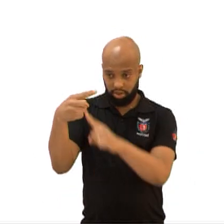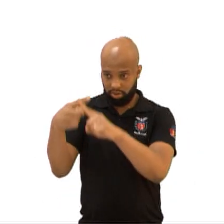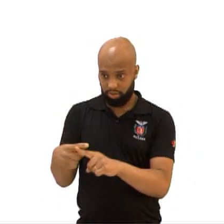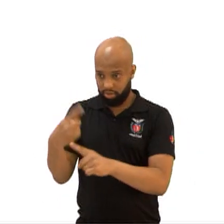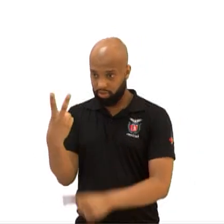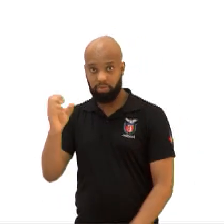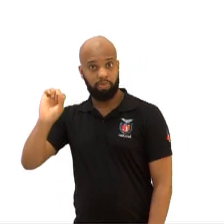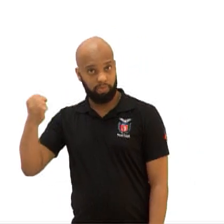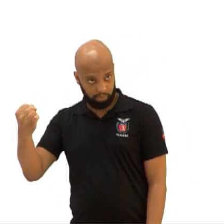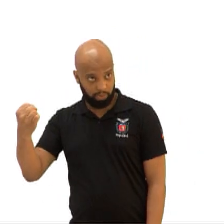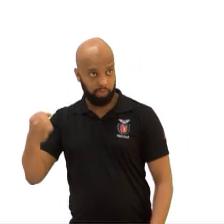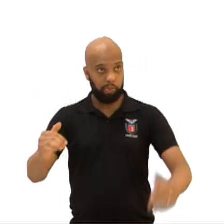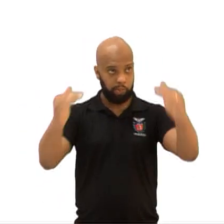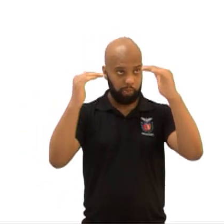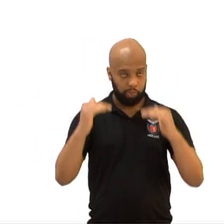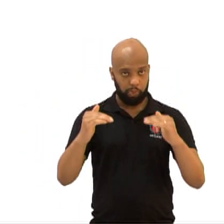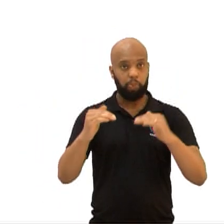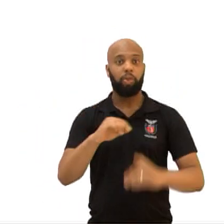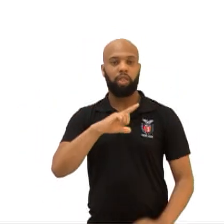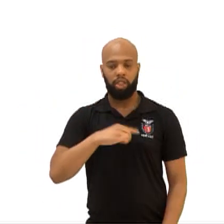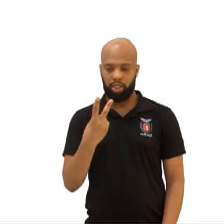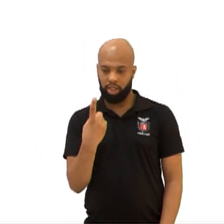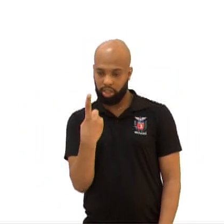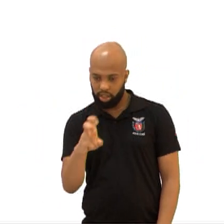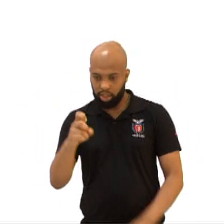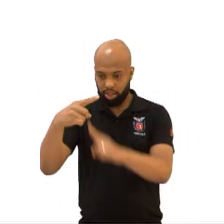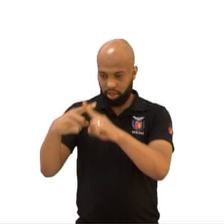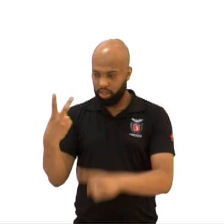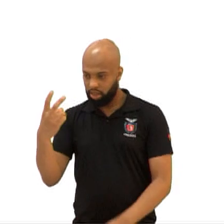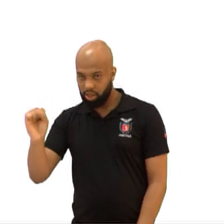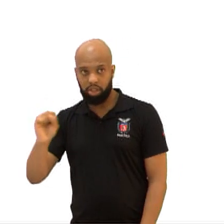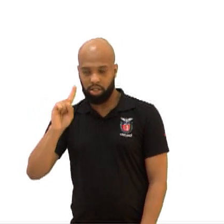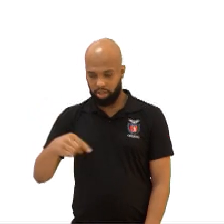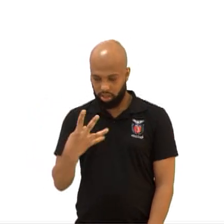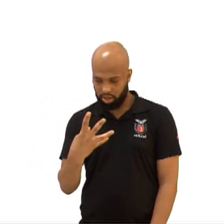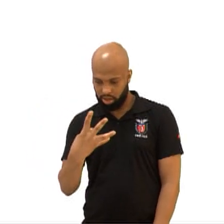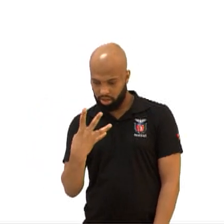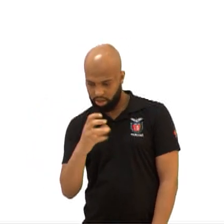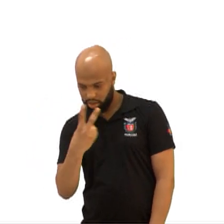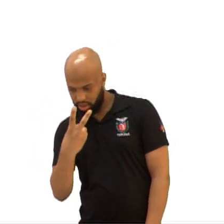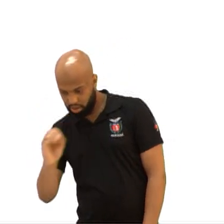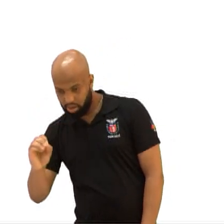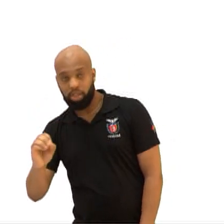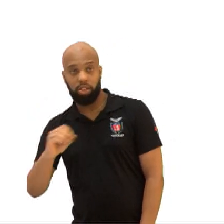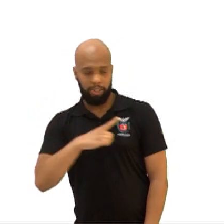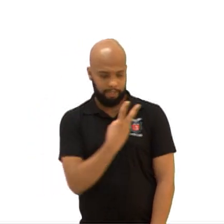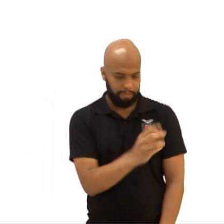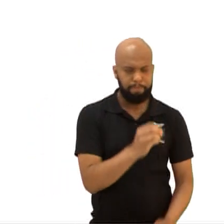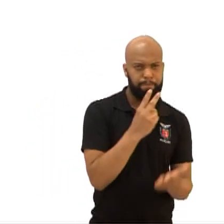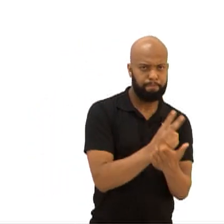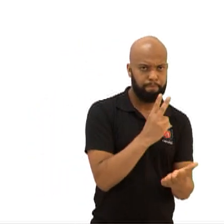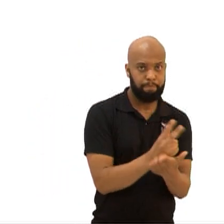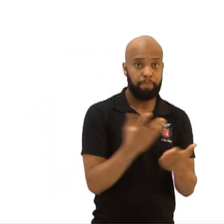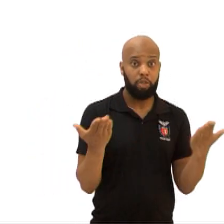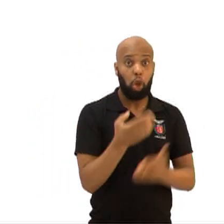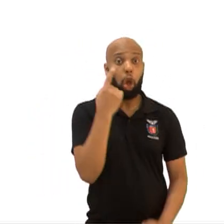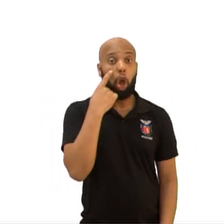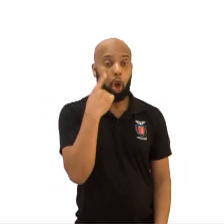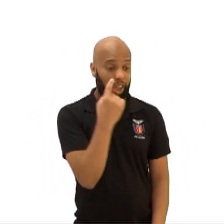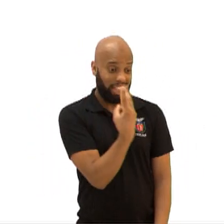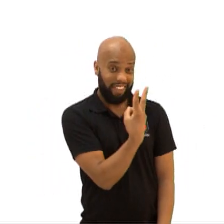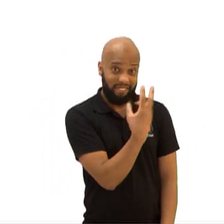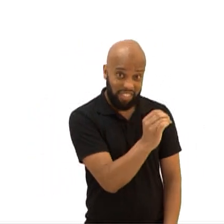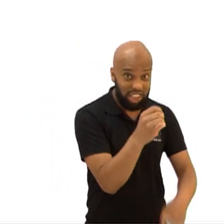28. 15 vezes 28, 420, mantenho o 20x aqui. O 20 que está dividindo o x, ele vai passar,